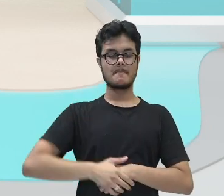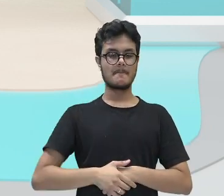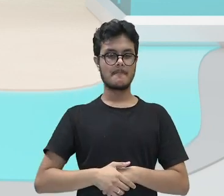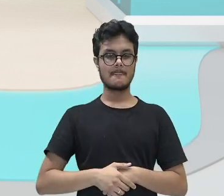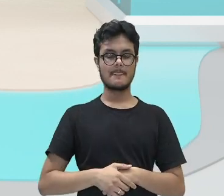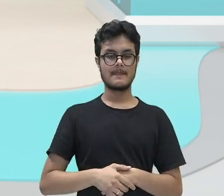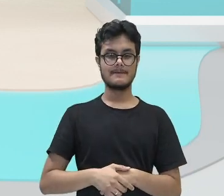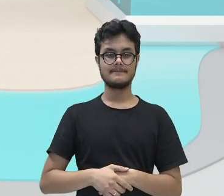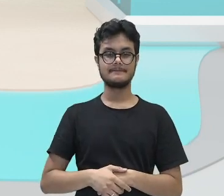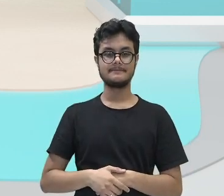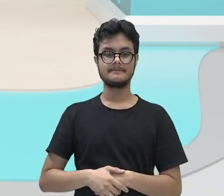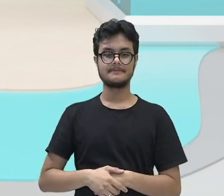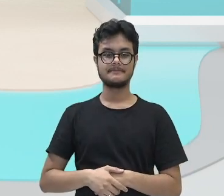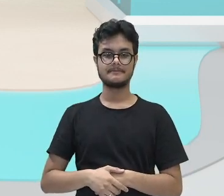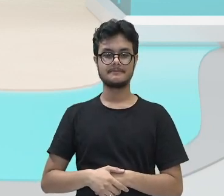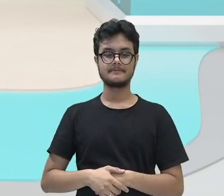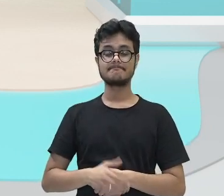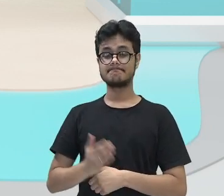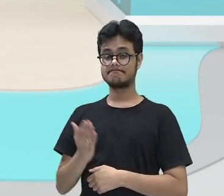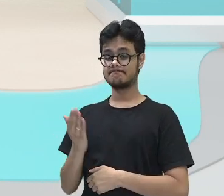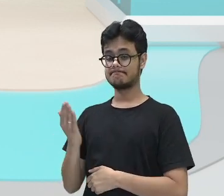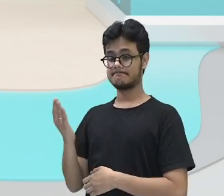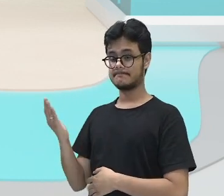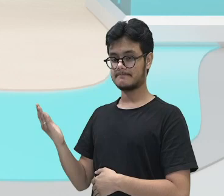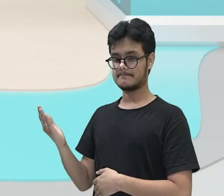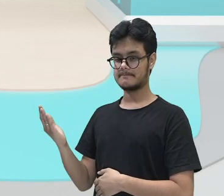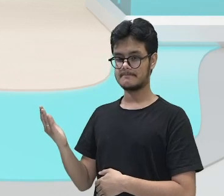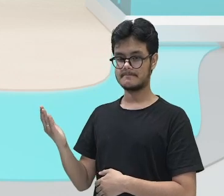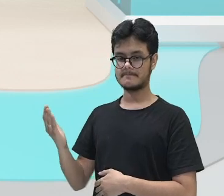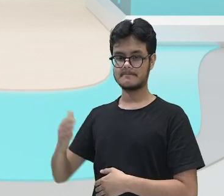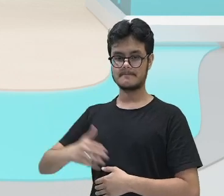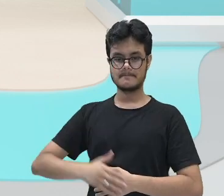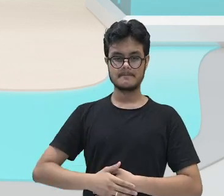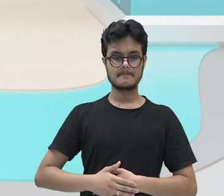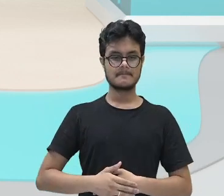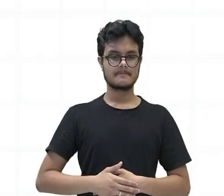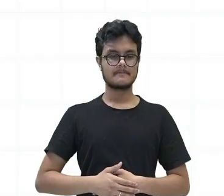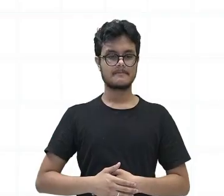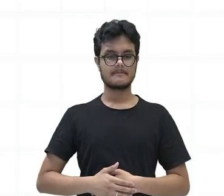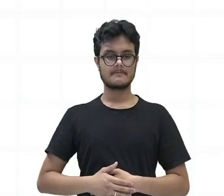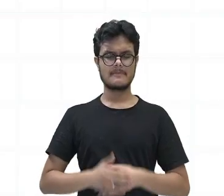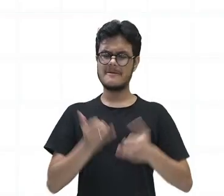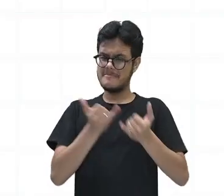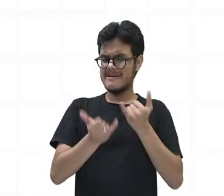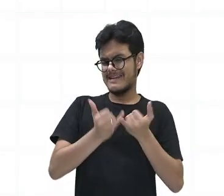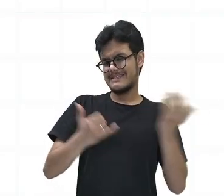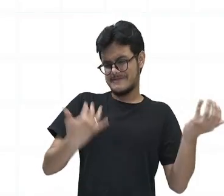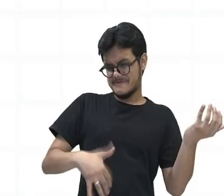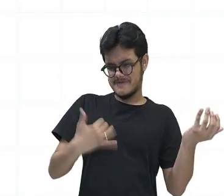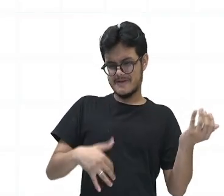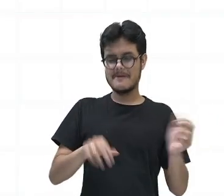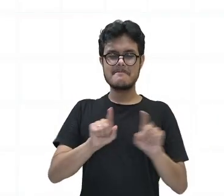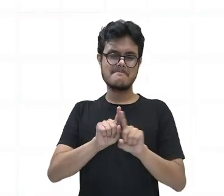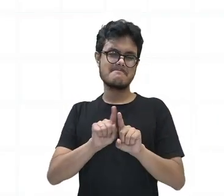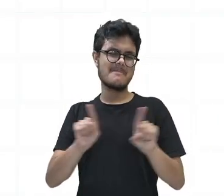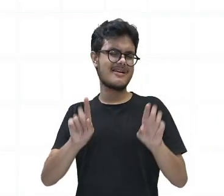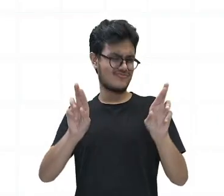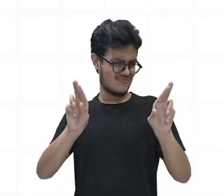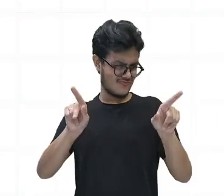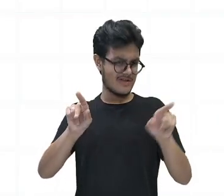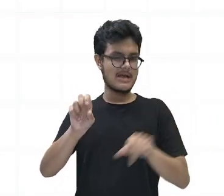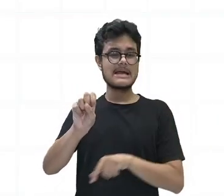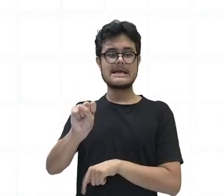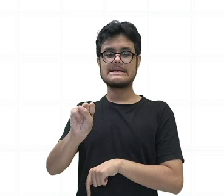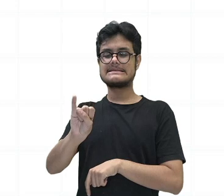ele é um instrumento da Índia, que nós vimos aí a imagem, ele tem um pouco, né, da origem, aí parece um violão,